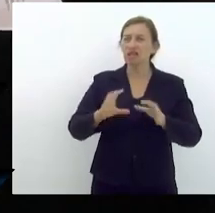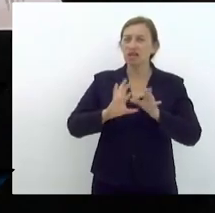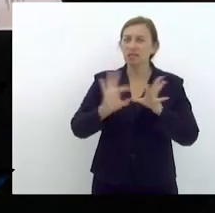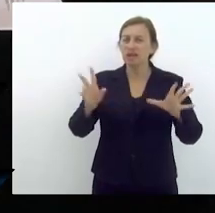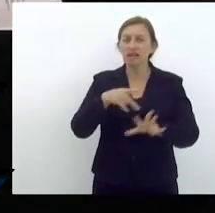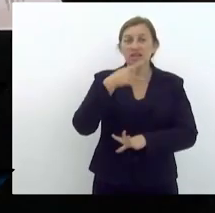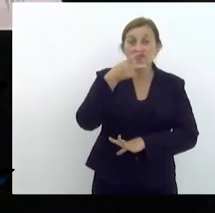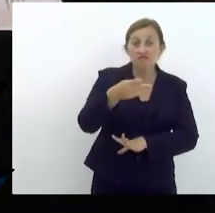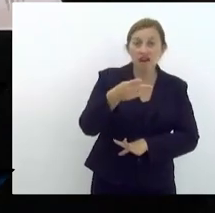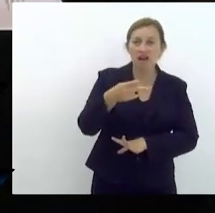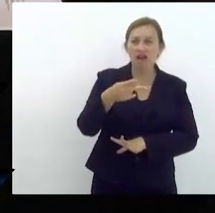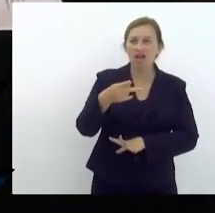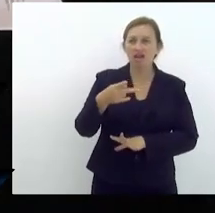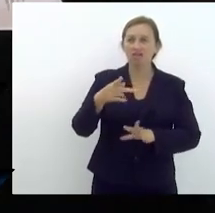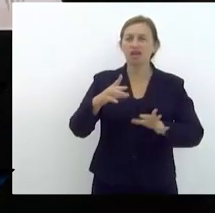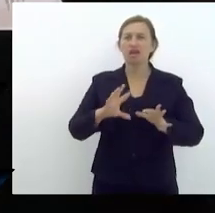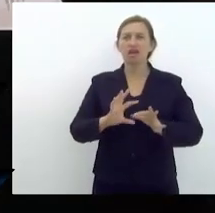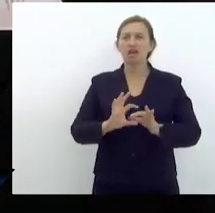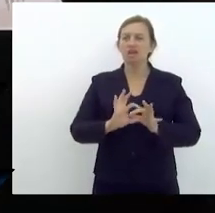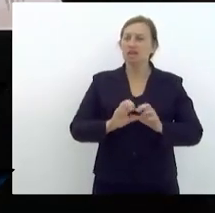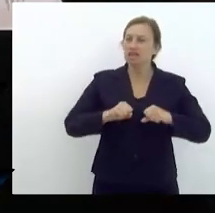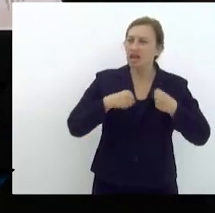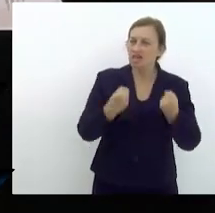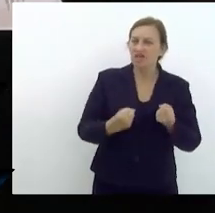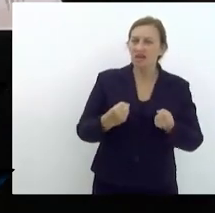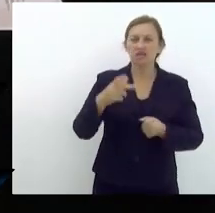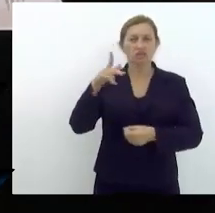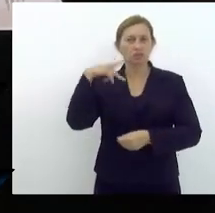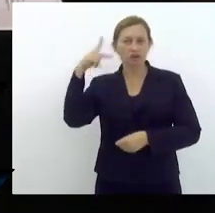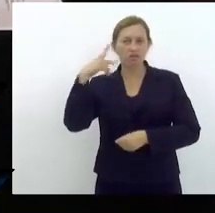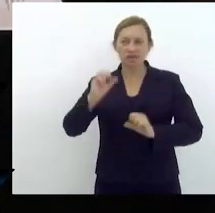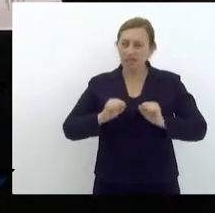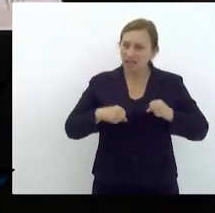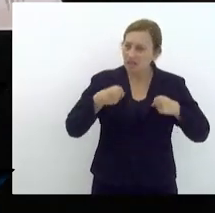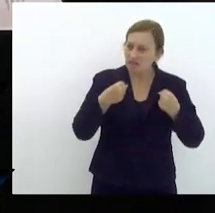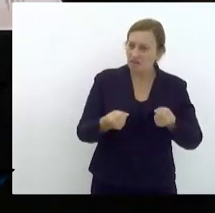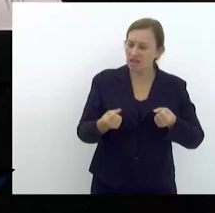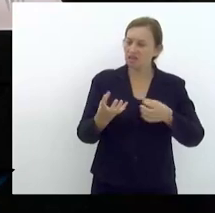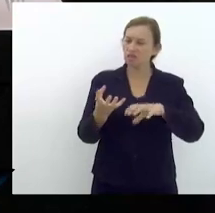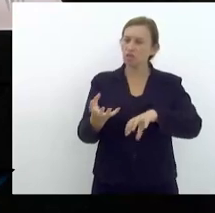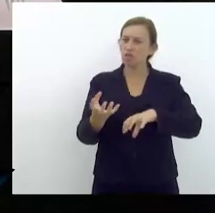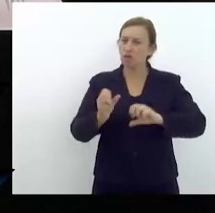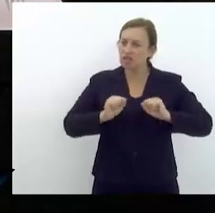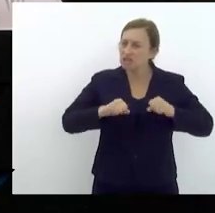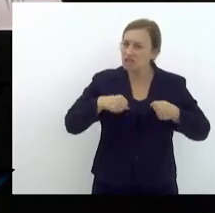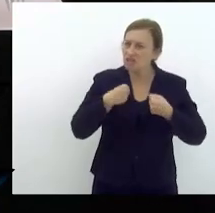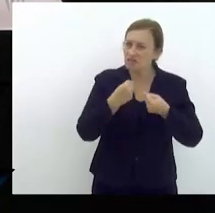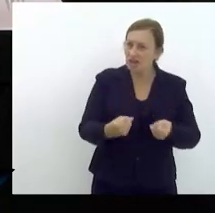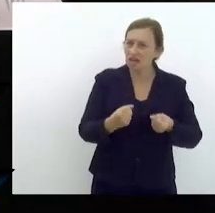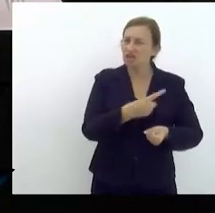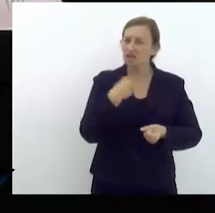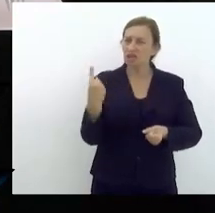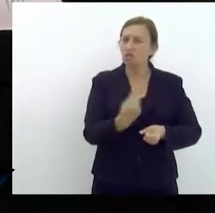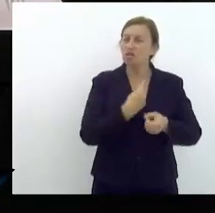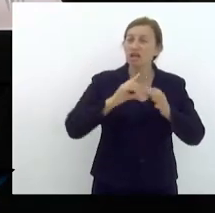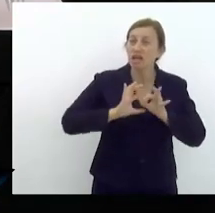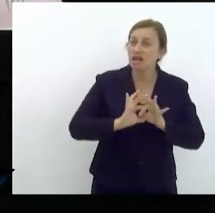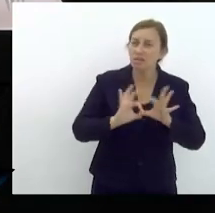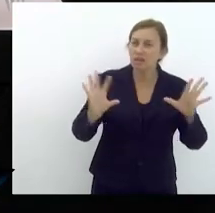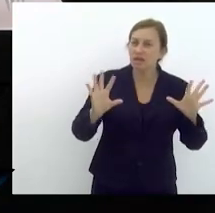é defesa do parlamento é defesa do congresso é a defesa das nossas liberdades